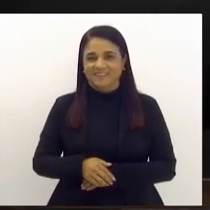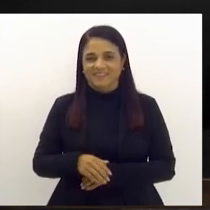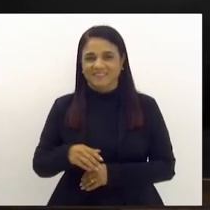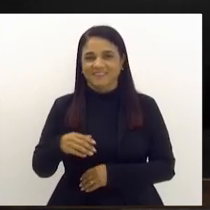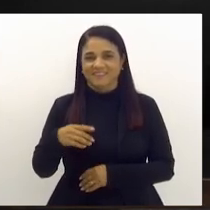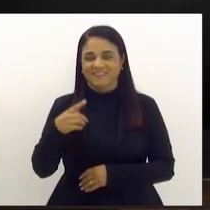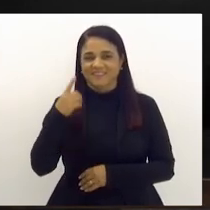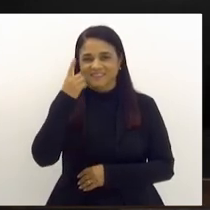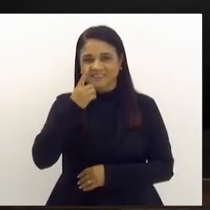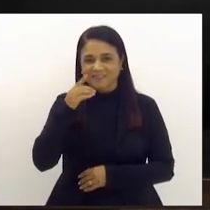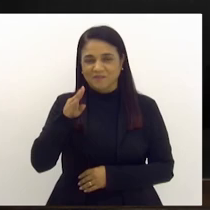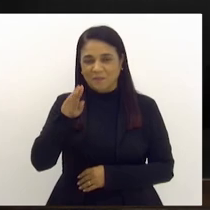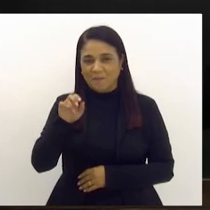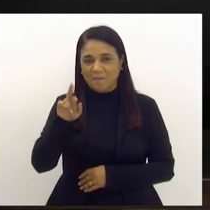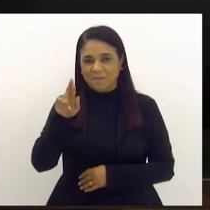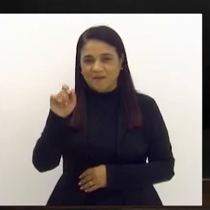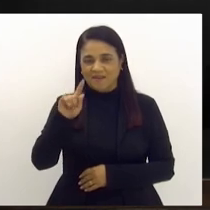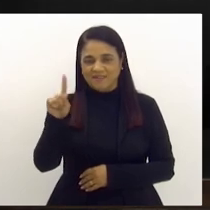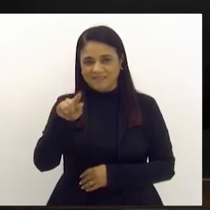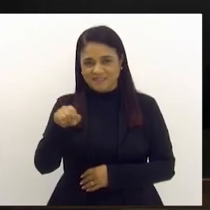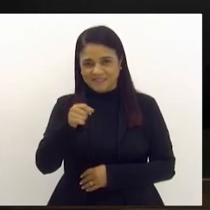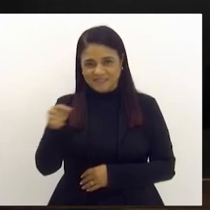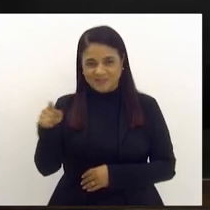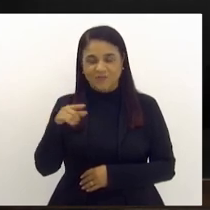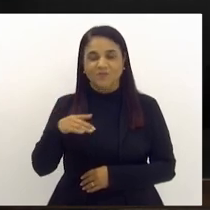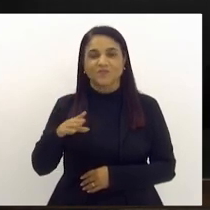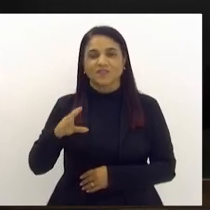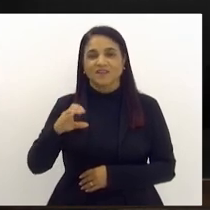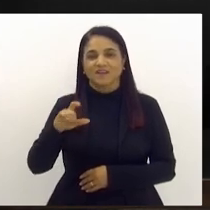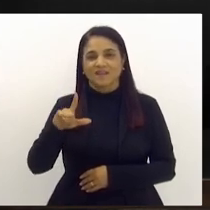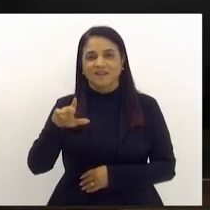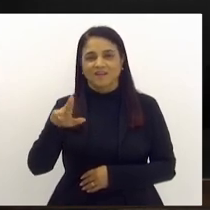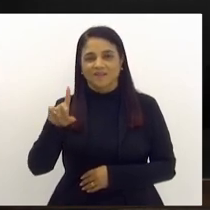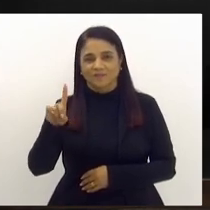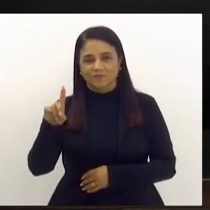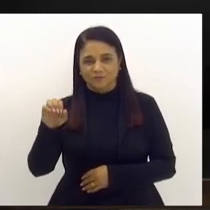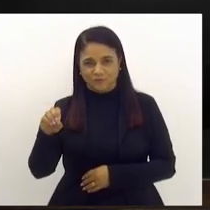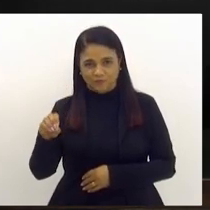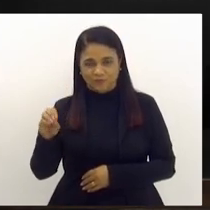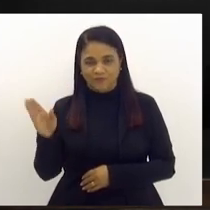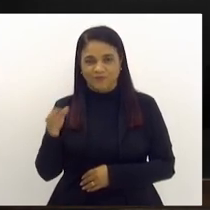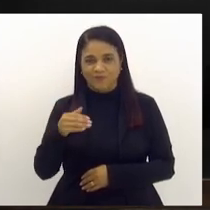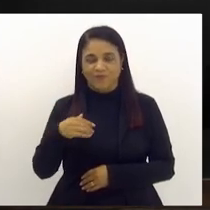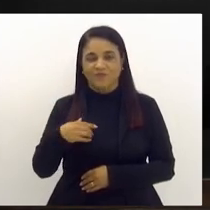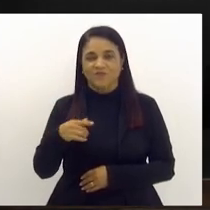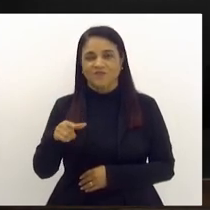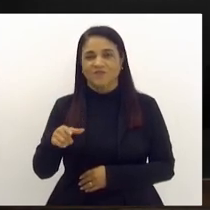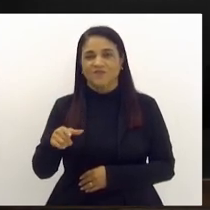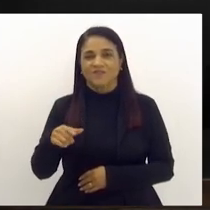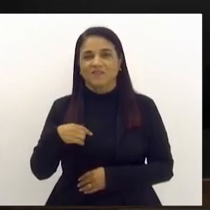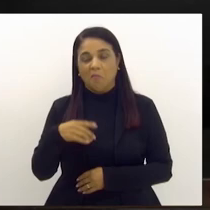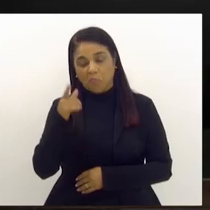Deputado Brazão está votando. Deputado Cláudio Caiado. Meu cabeça de área está cochilando.